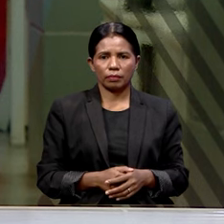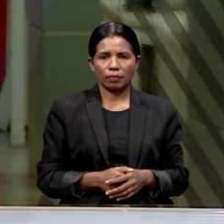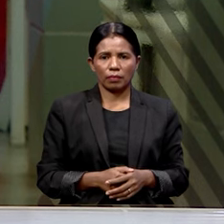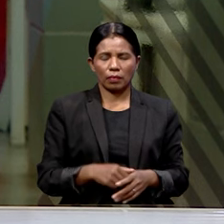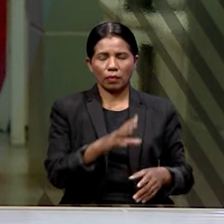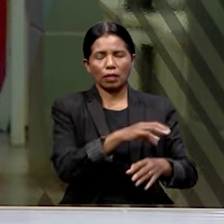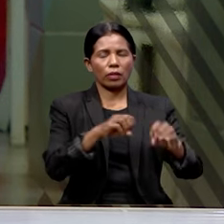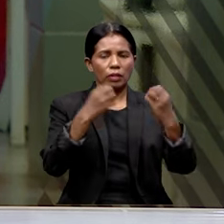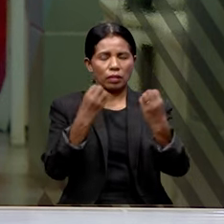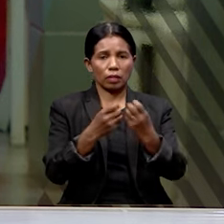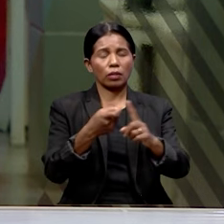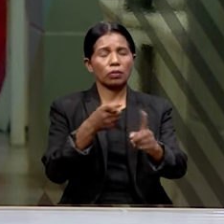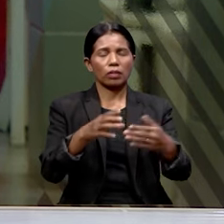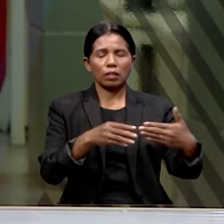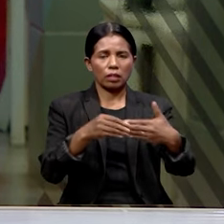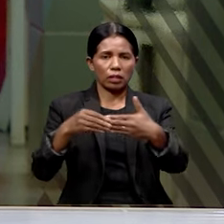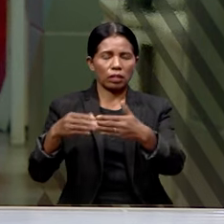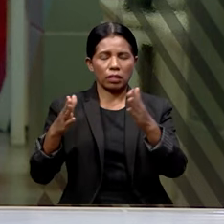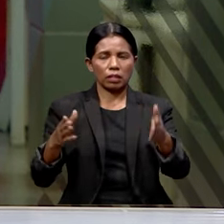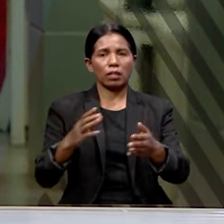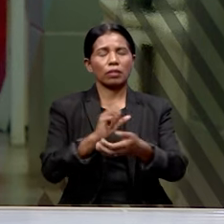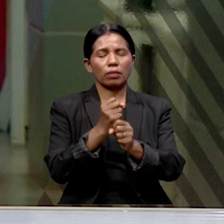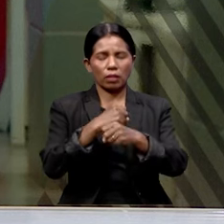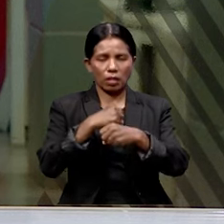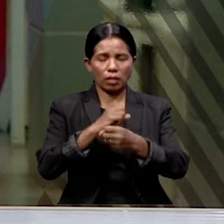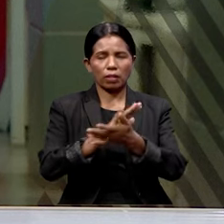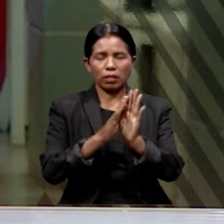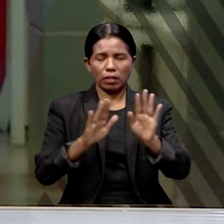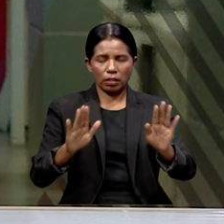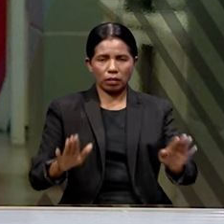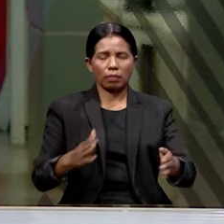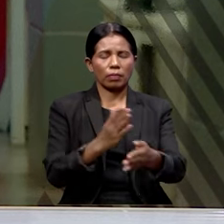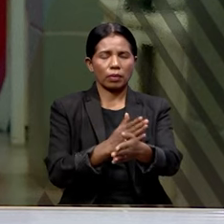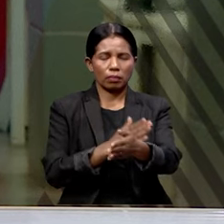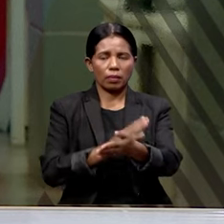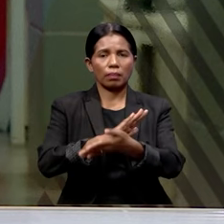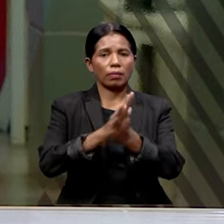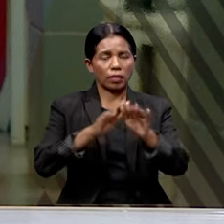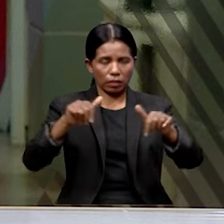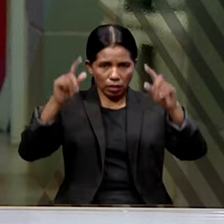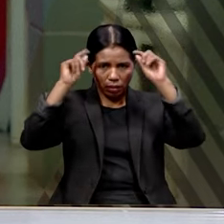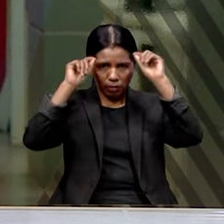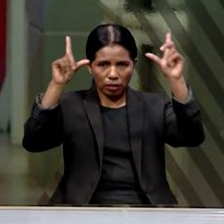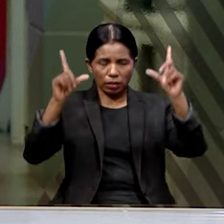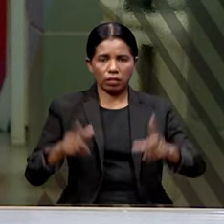Organização Resistência Russo Líder Cira Tuhalo Reconciliação Interna, onde promove paz e